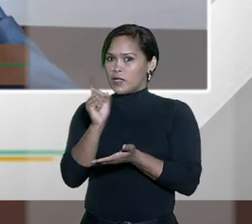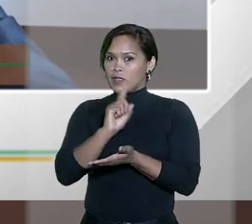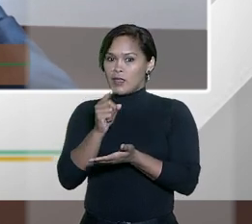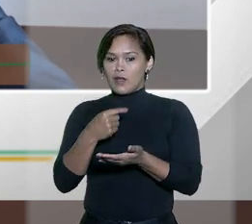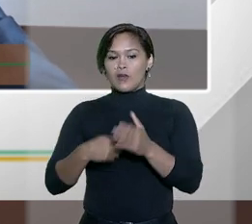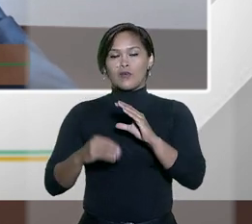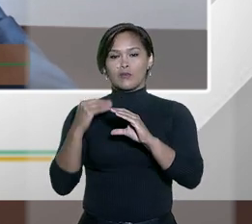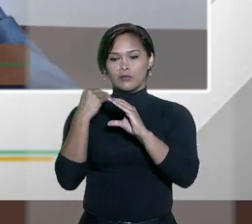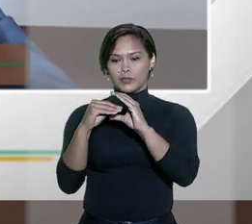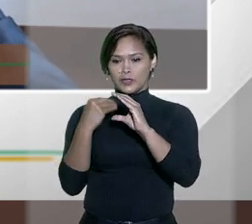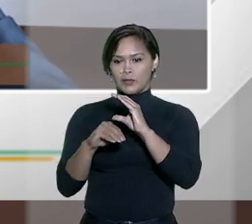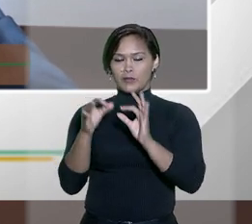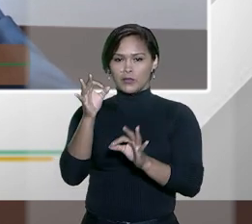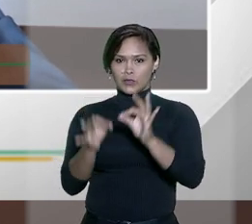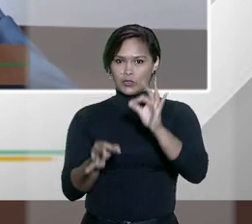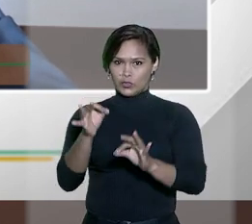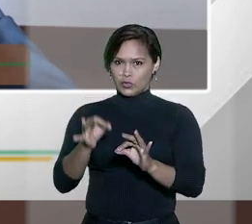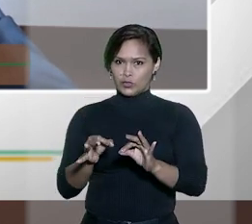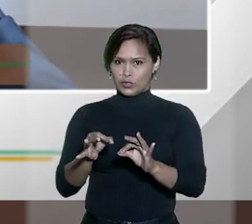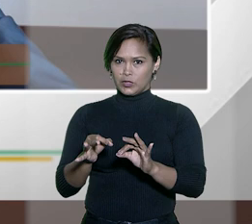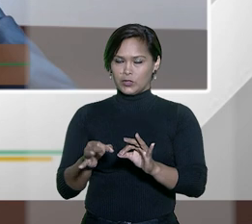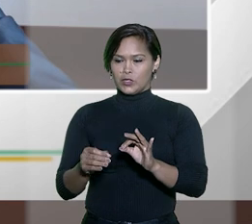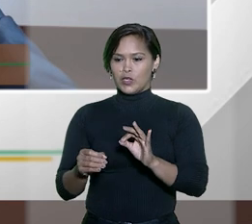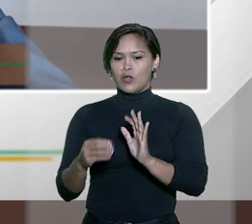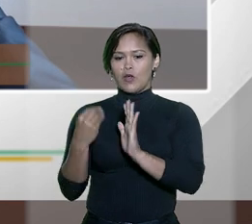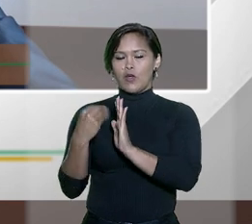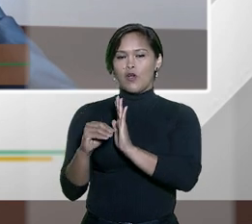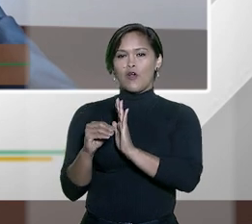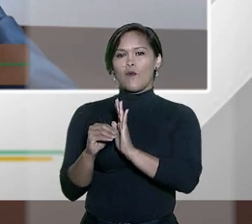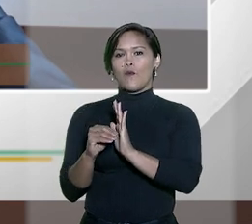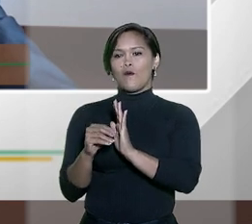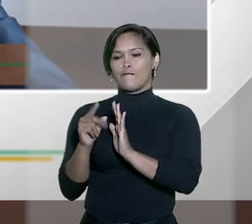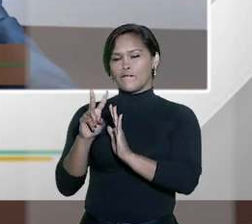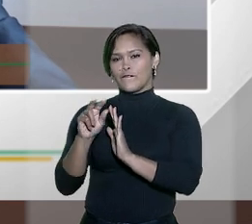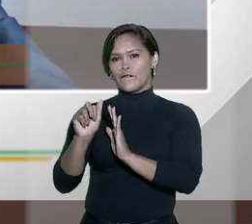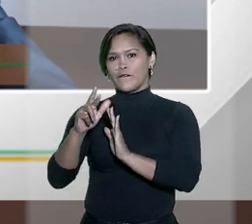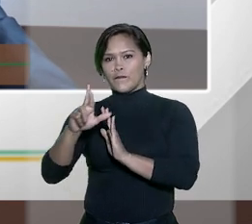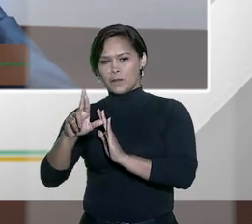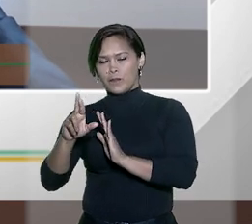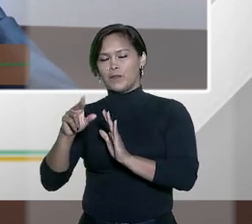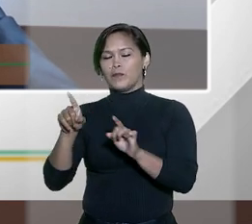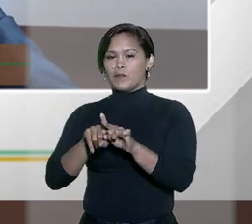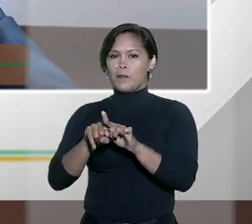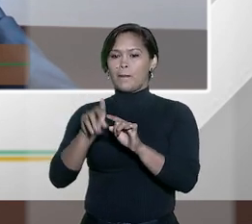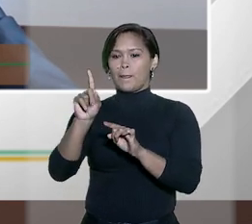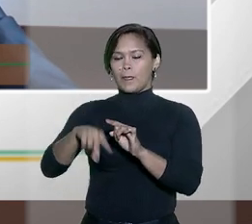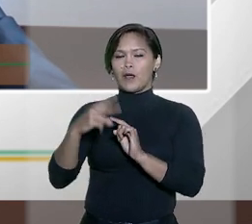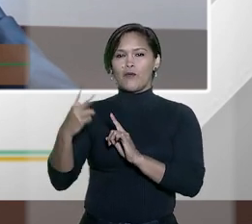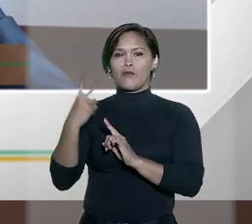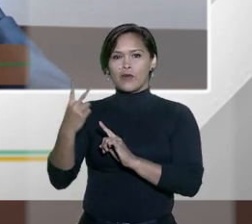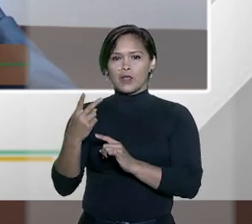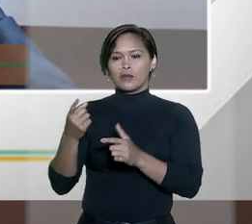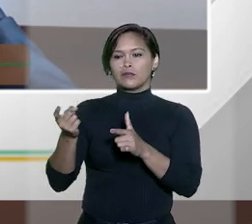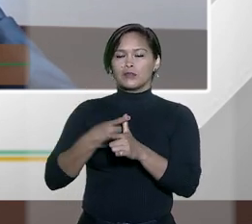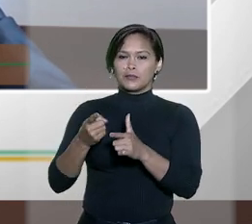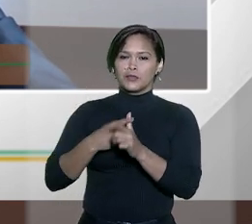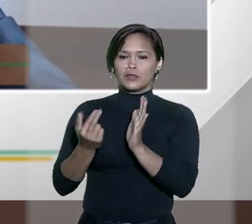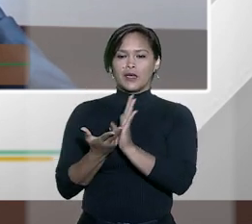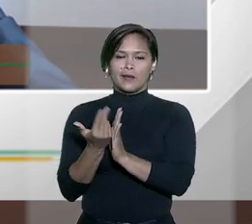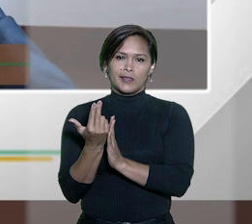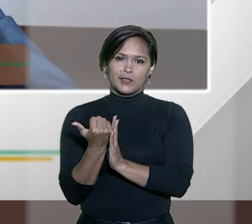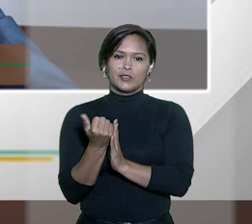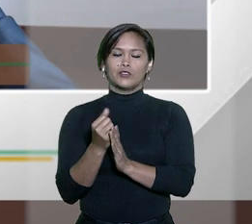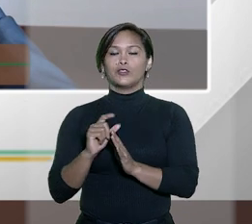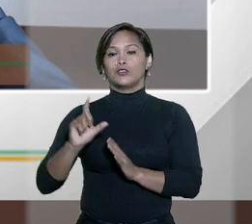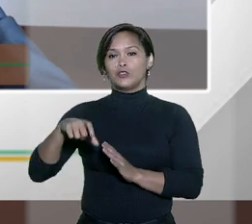Quando se deposita em juízo o valor do precatório para que se abata de uma dívida tributária ou uma dívida ativa, enfim,